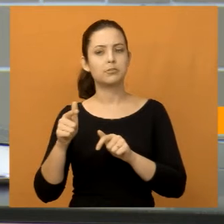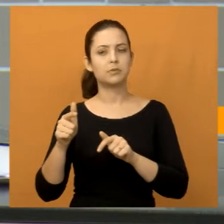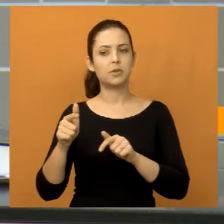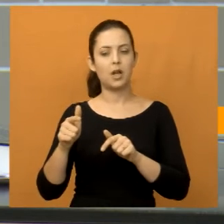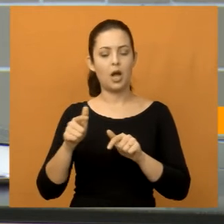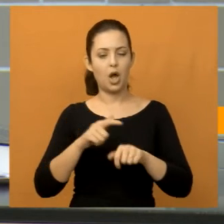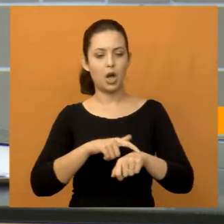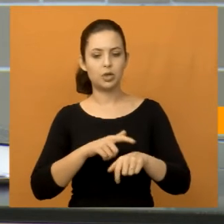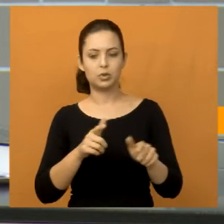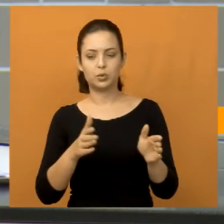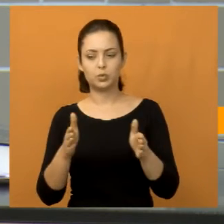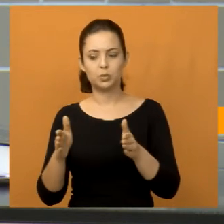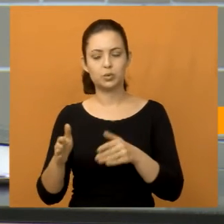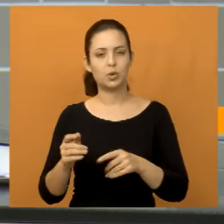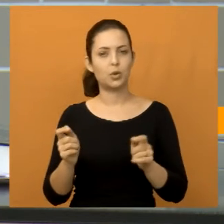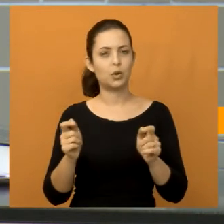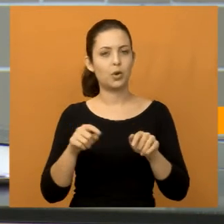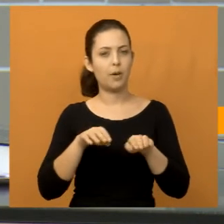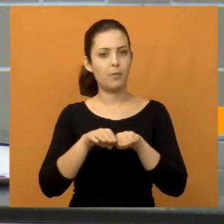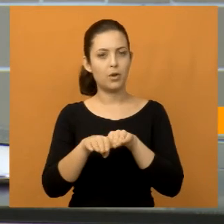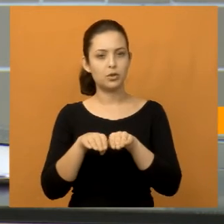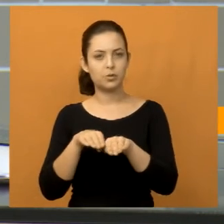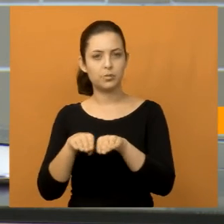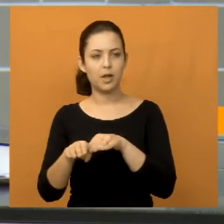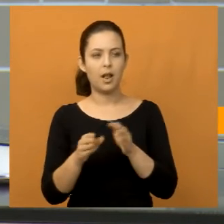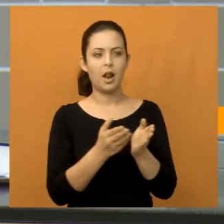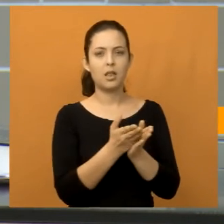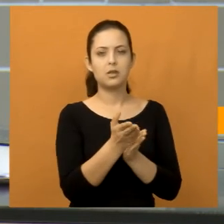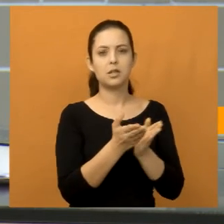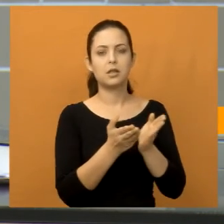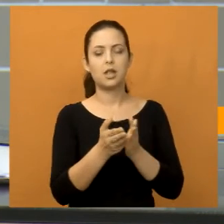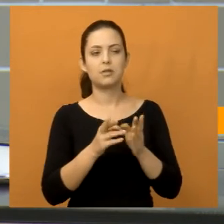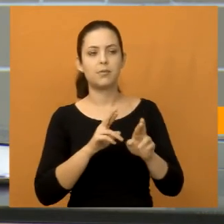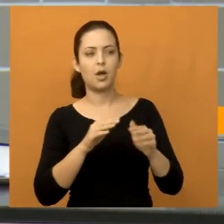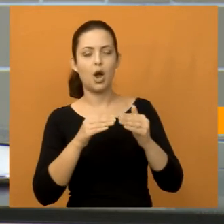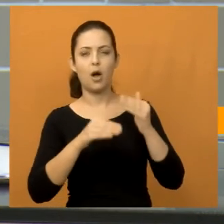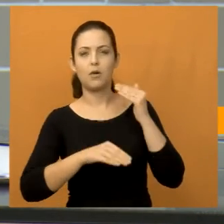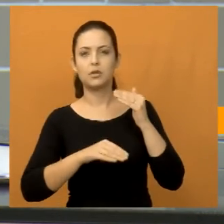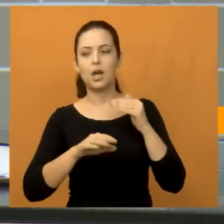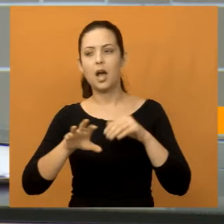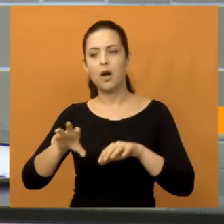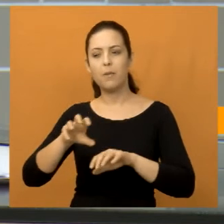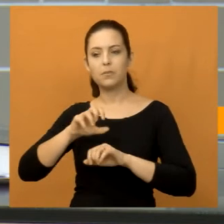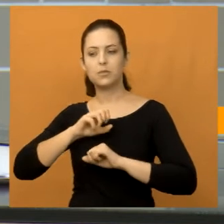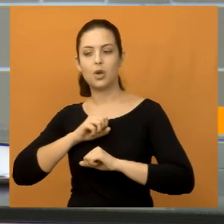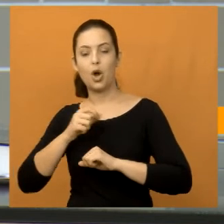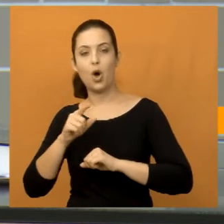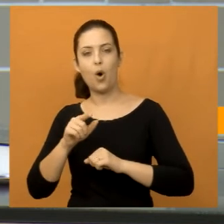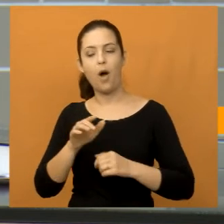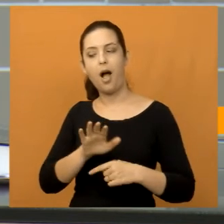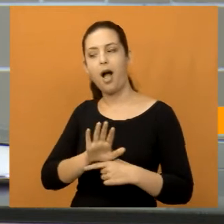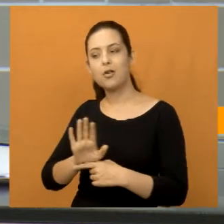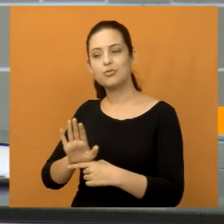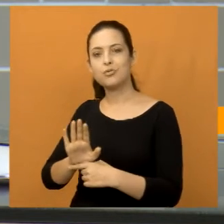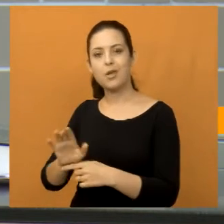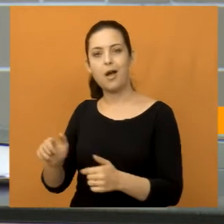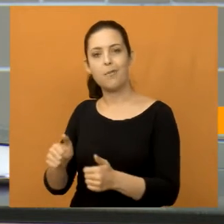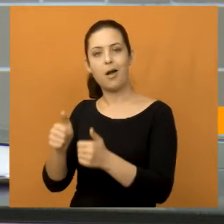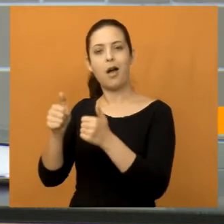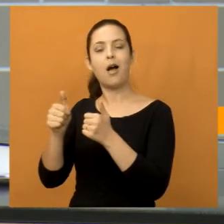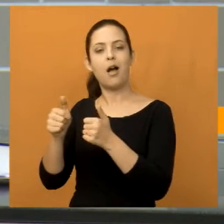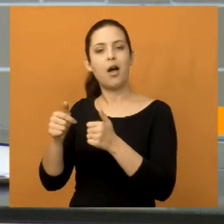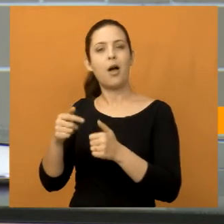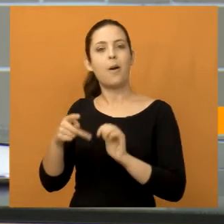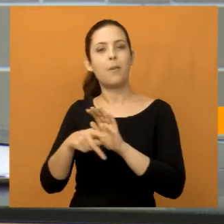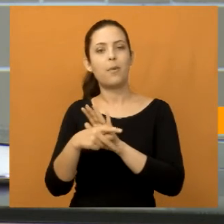expediente, o caráter competitivo do procedimento licitatório, com o intuito de obter para si ou para outrem vantagem